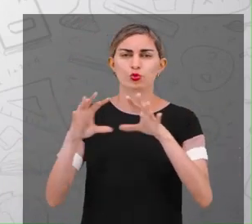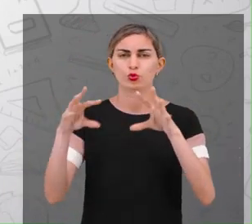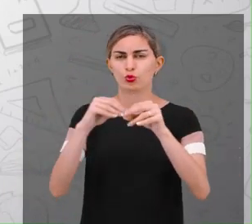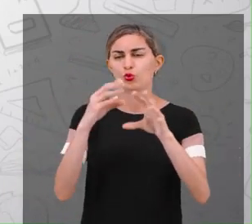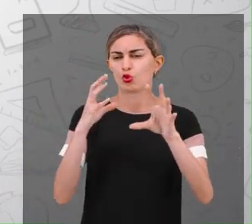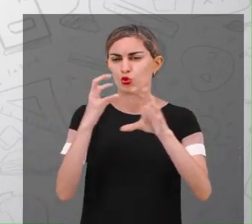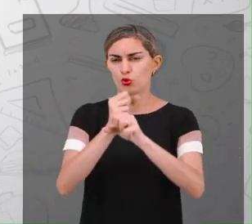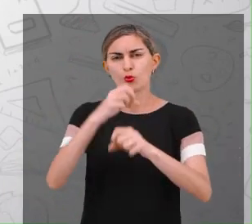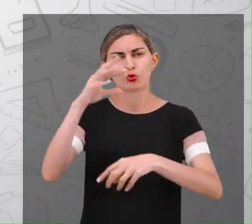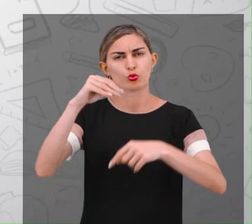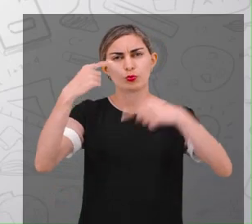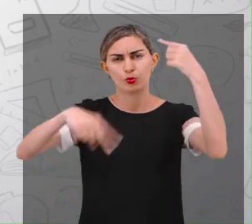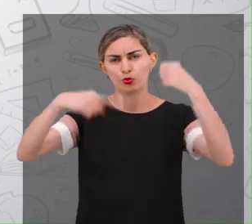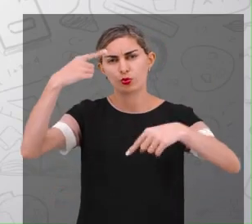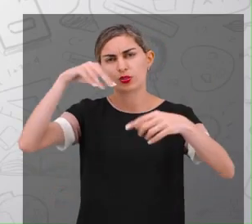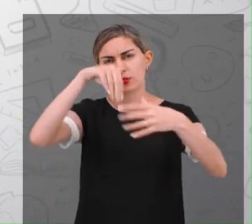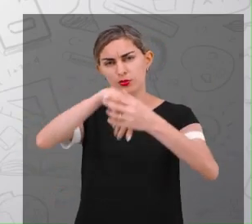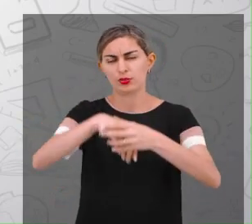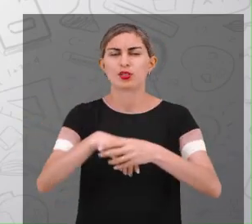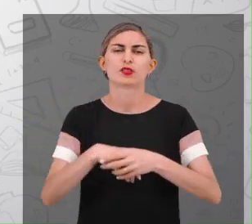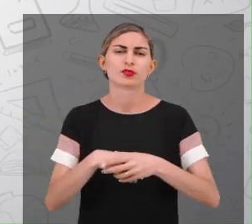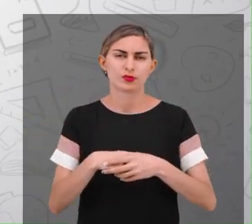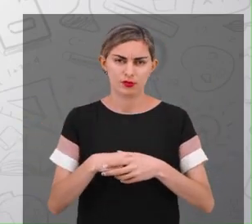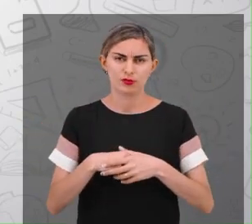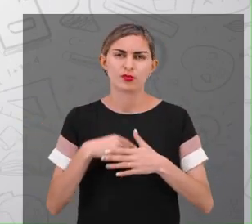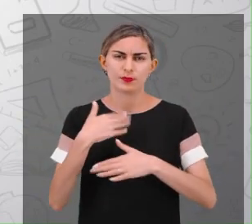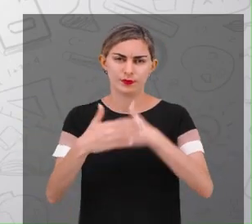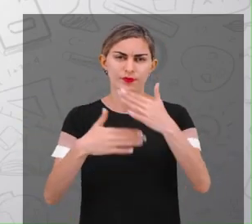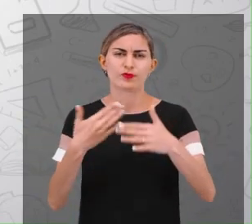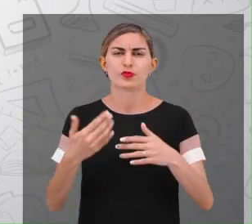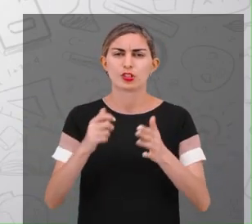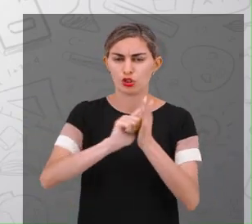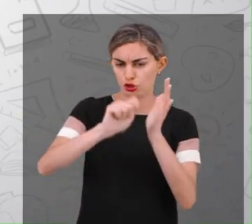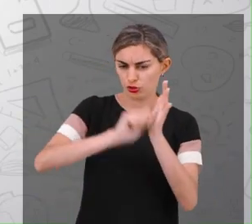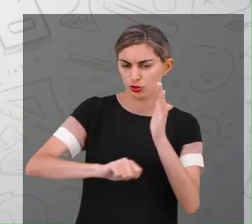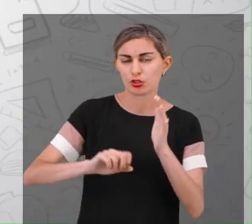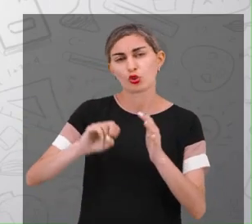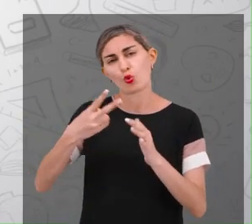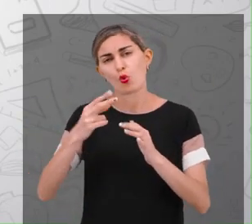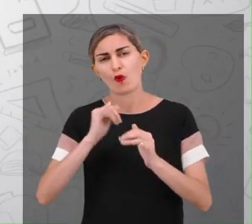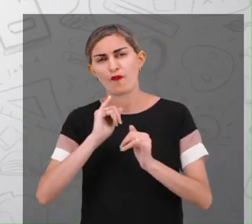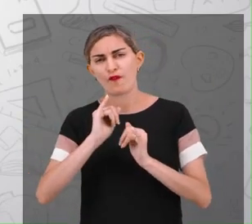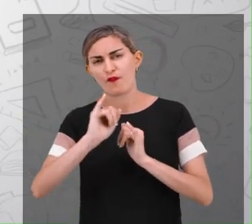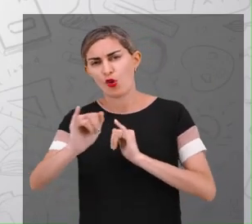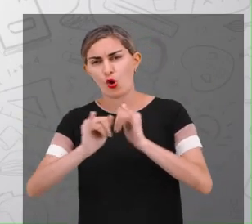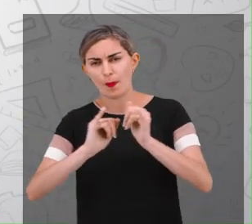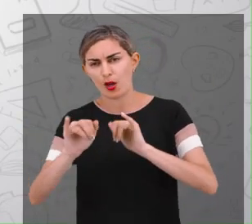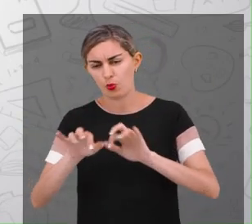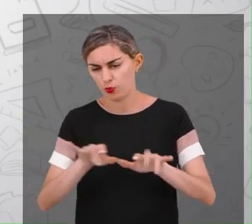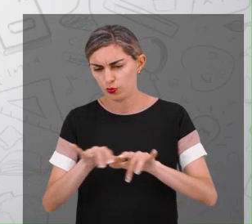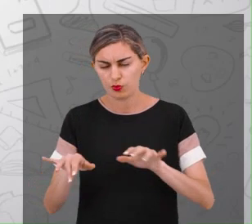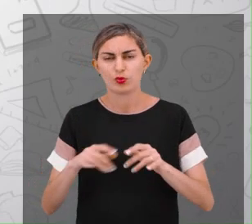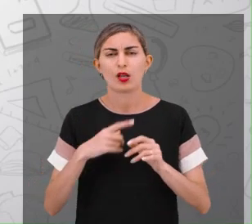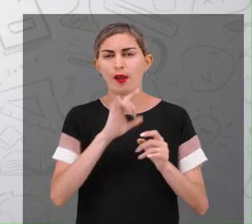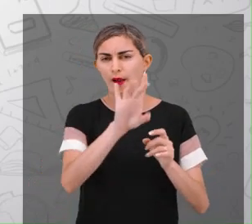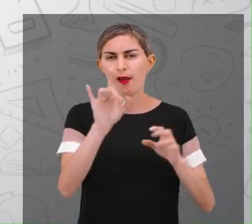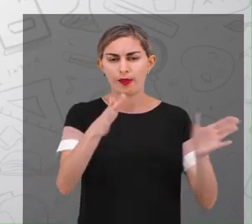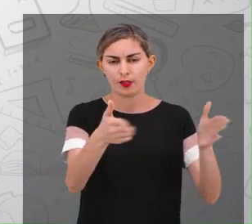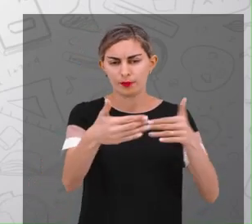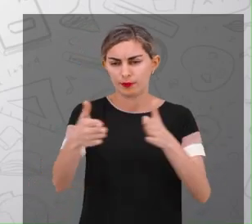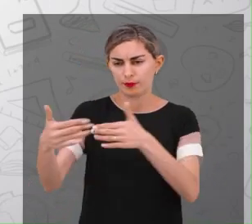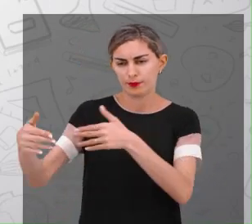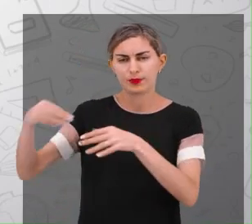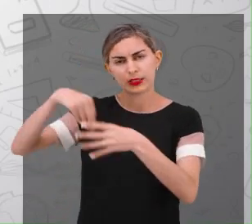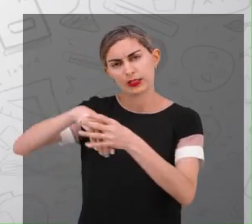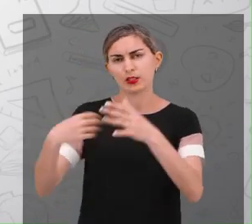de todas as políticas e procedimentos que podem ser escritos ou informais de cada um dos departamentos